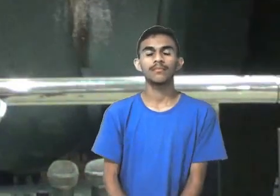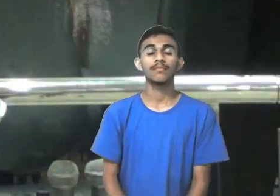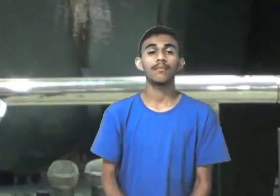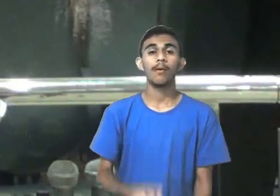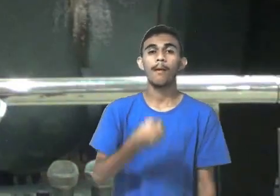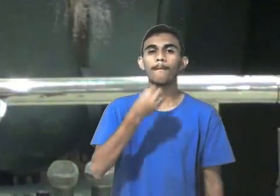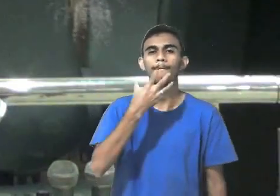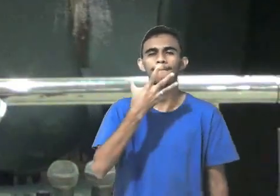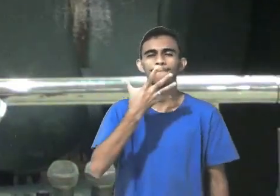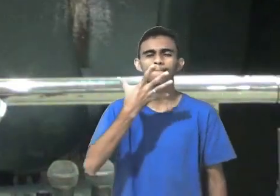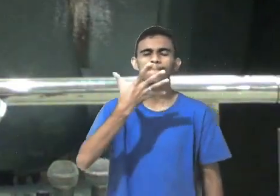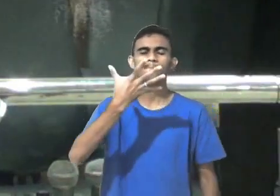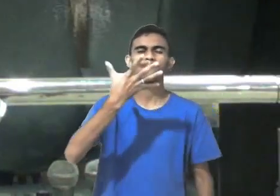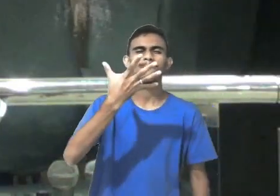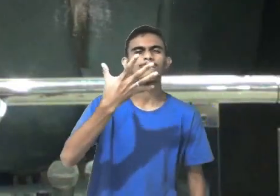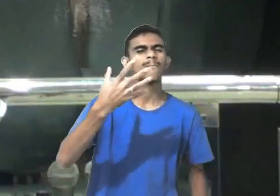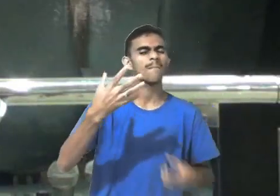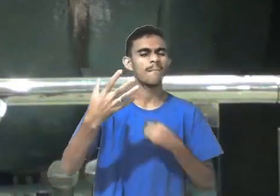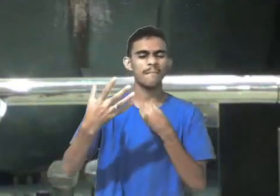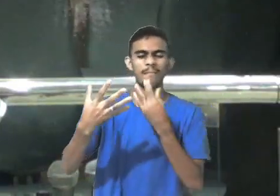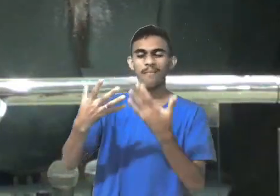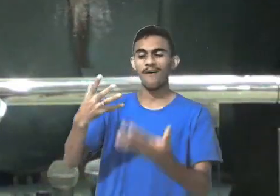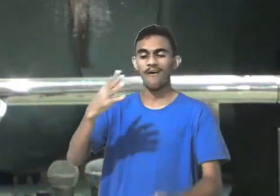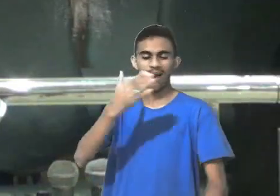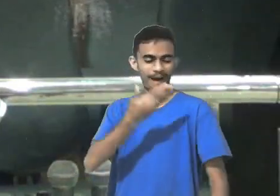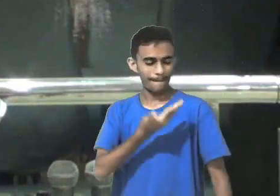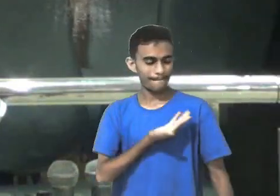Quão bondoso amigo é